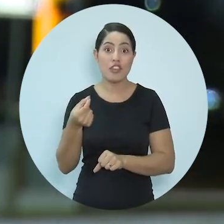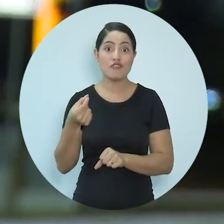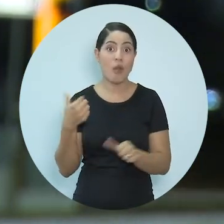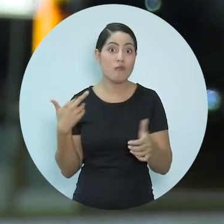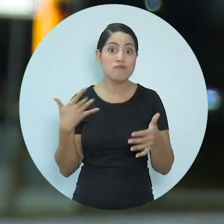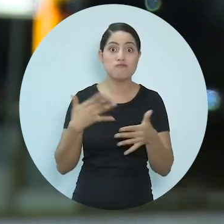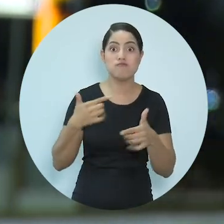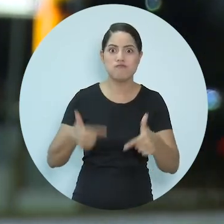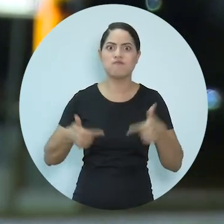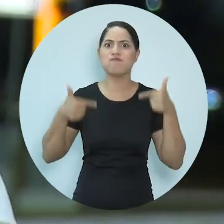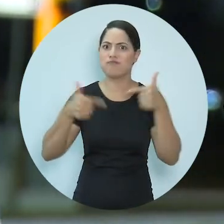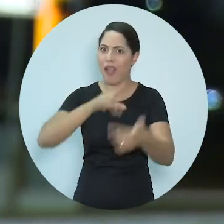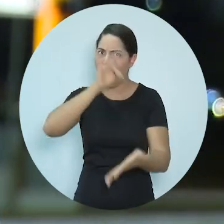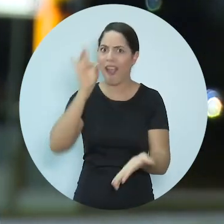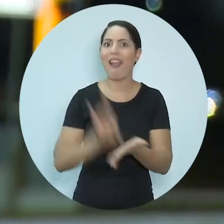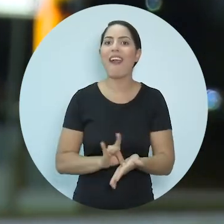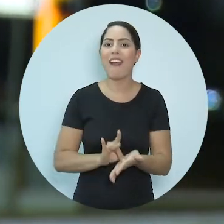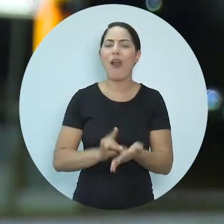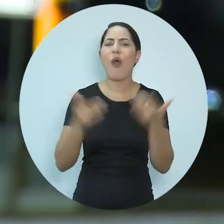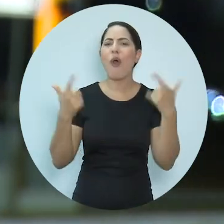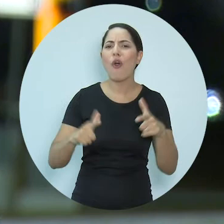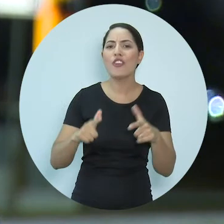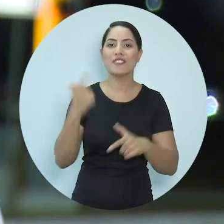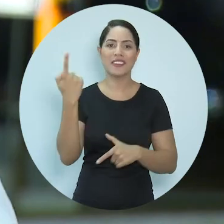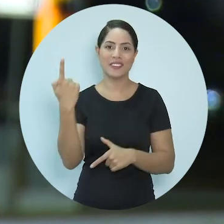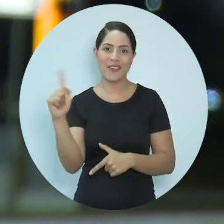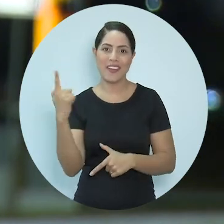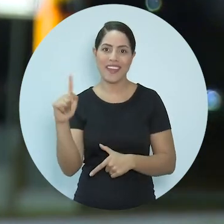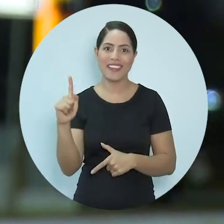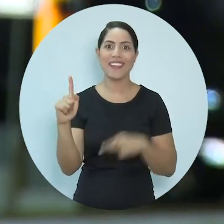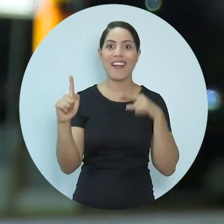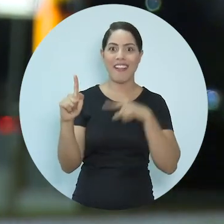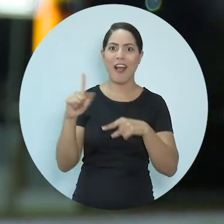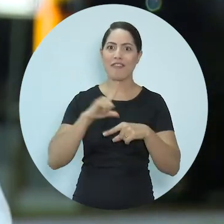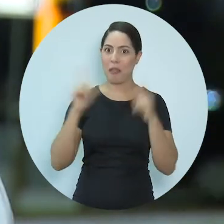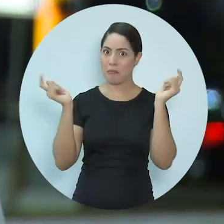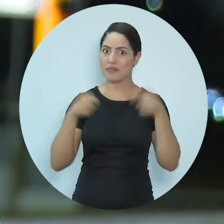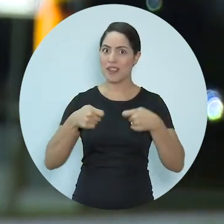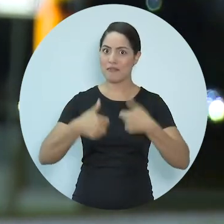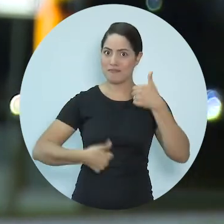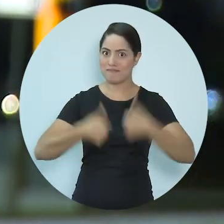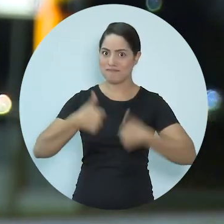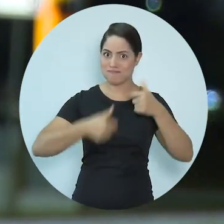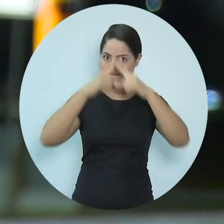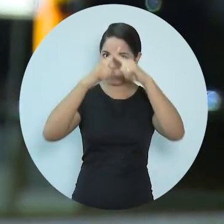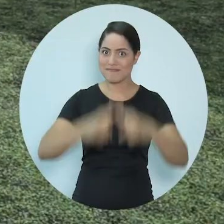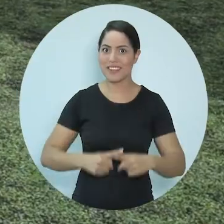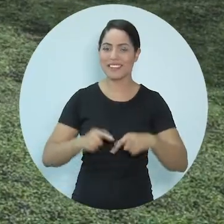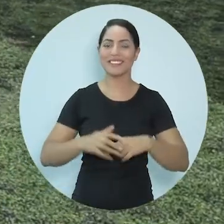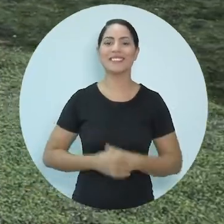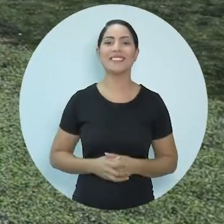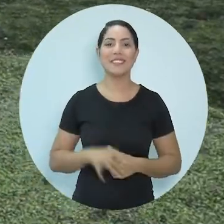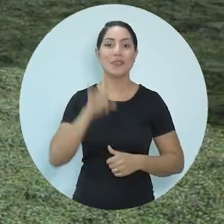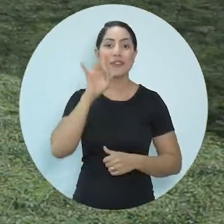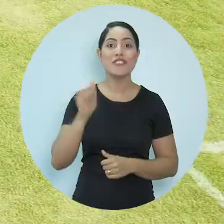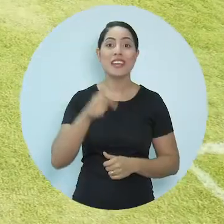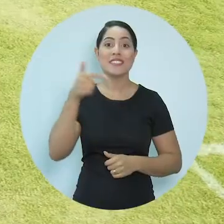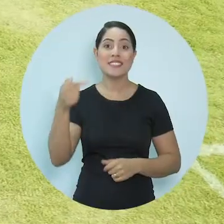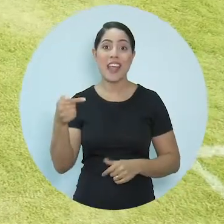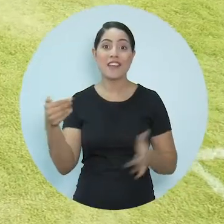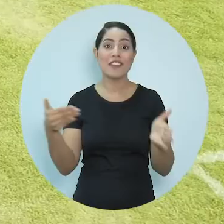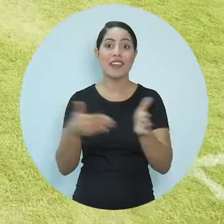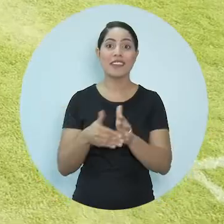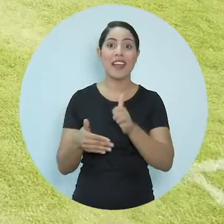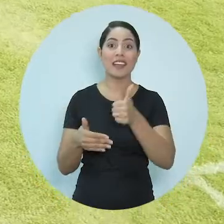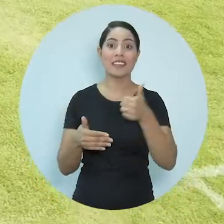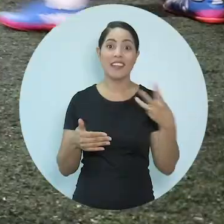em pleno vapor. E o evento vai acontecer em Goiânia, capital que promete alavancar os torneios. De 7 a 13 de